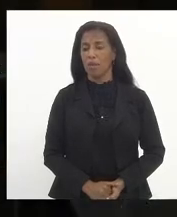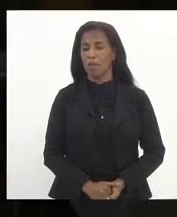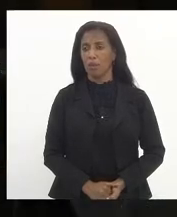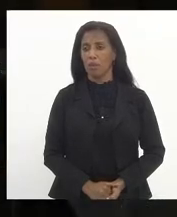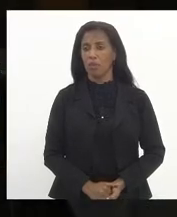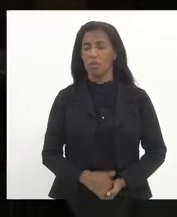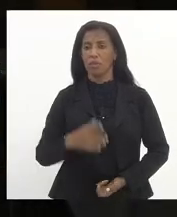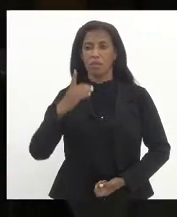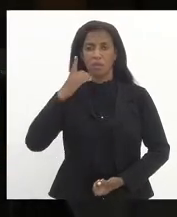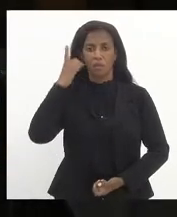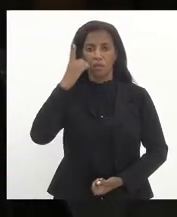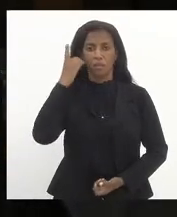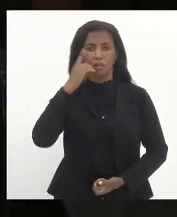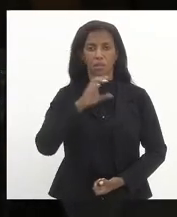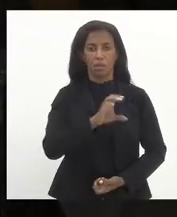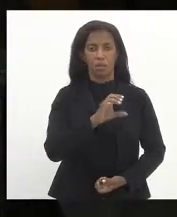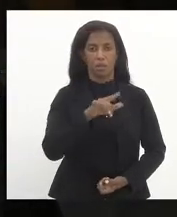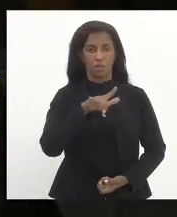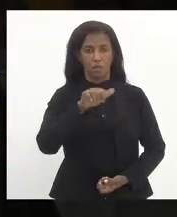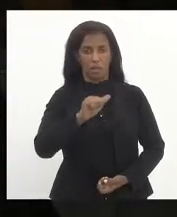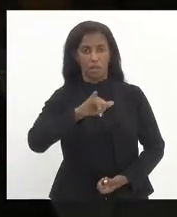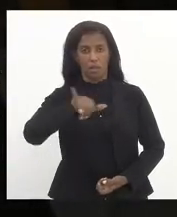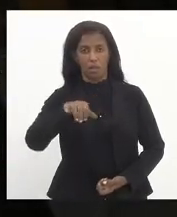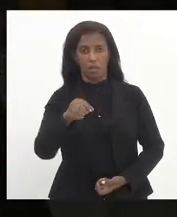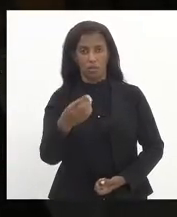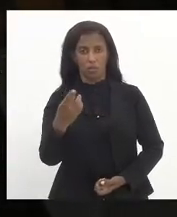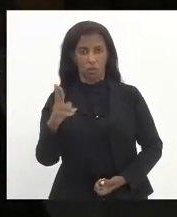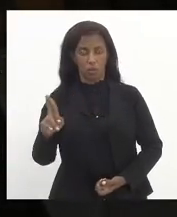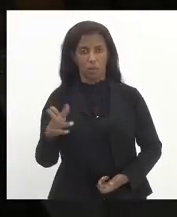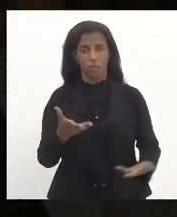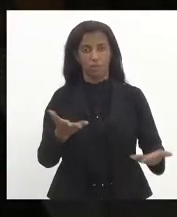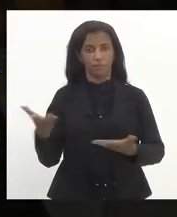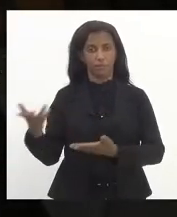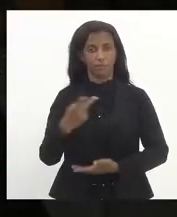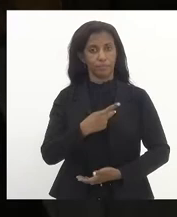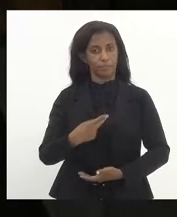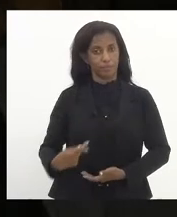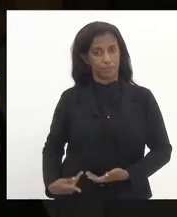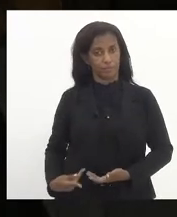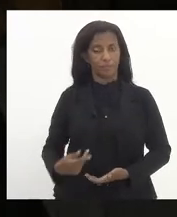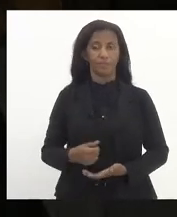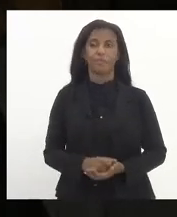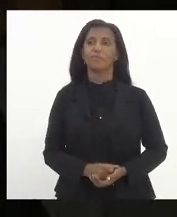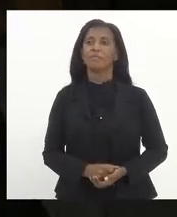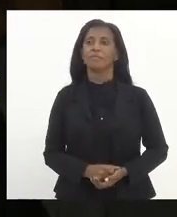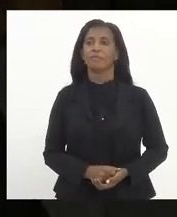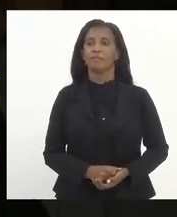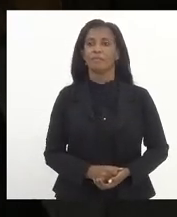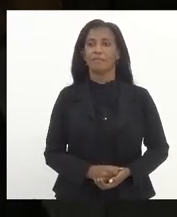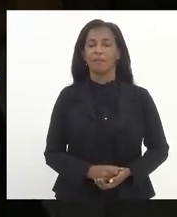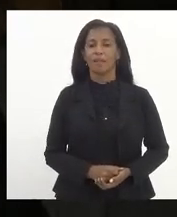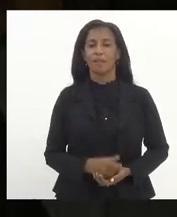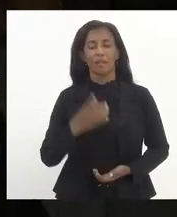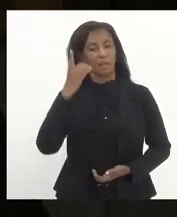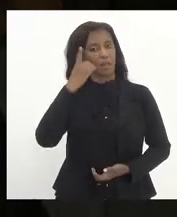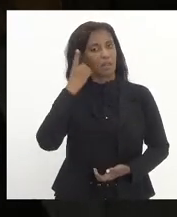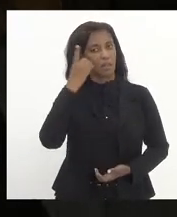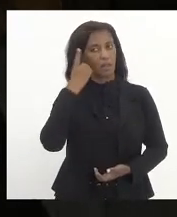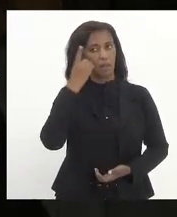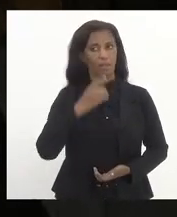Deputada Célia Jordão, que preside o expediente final na tarde de hoje,